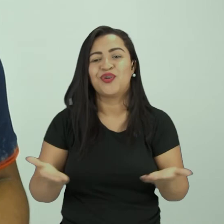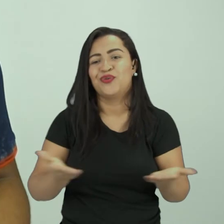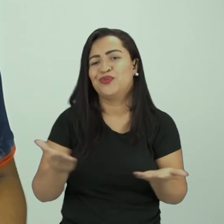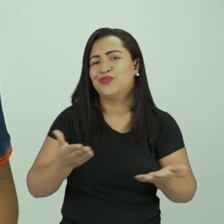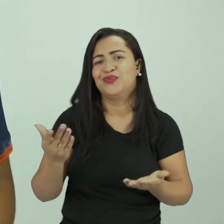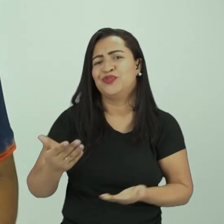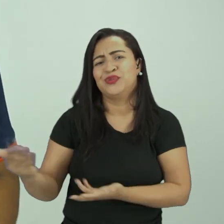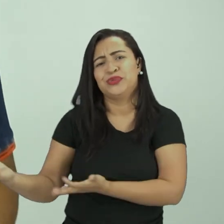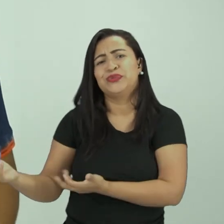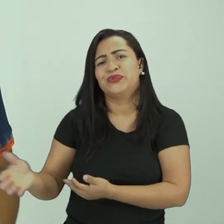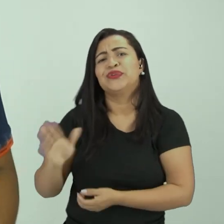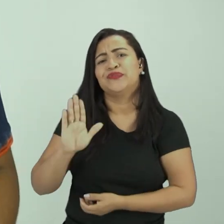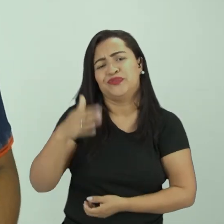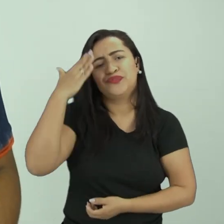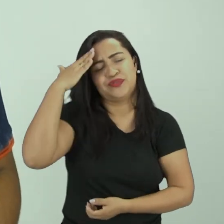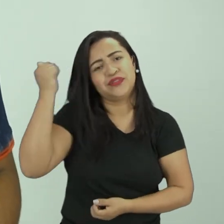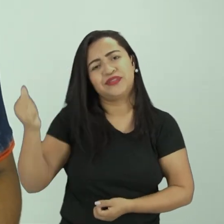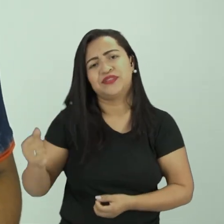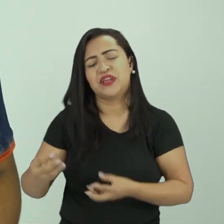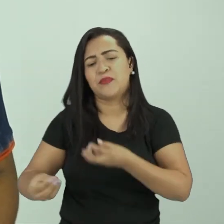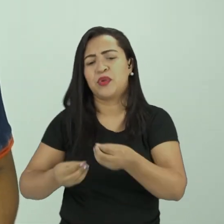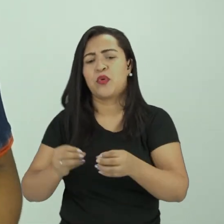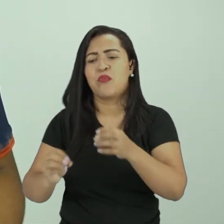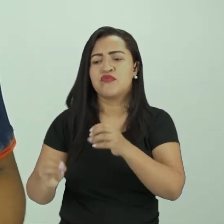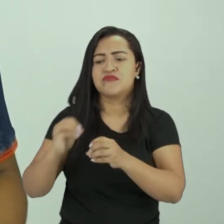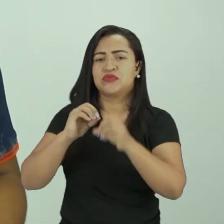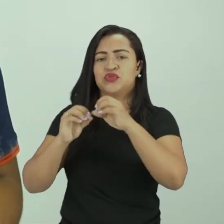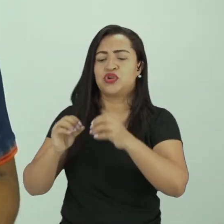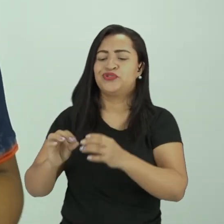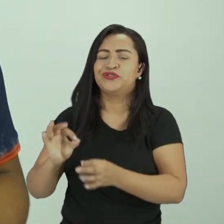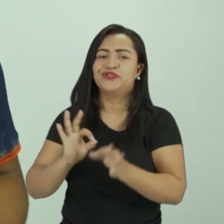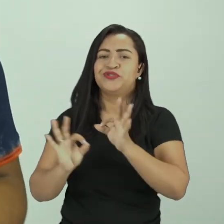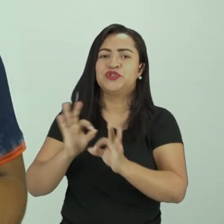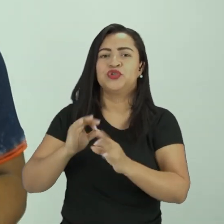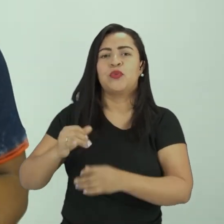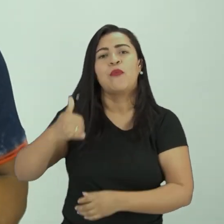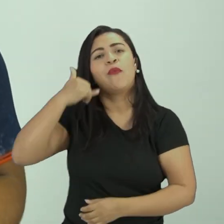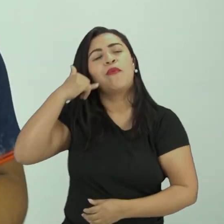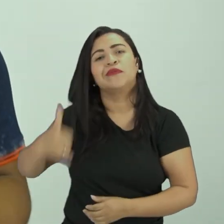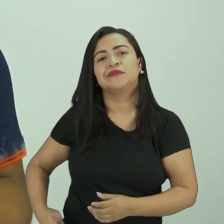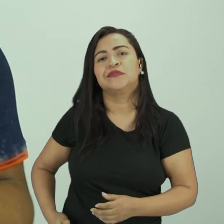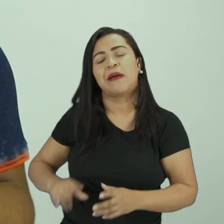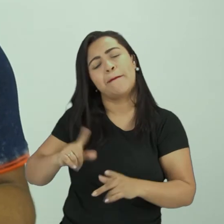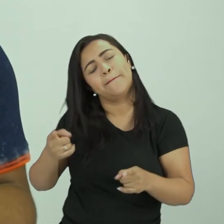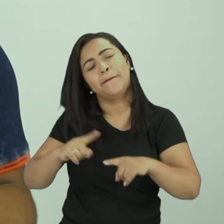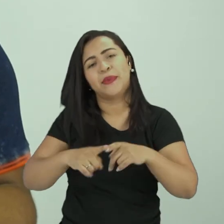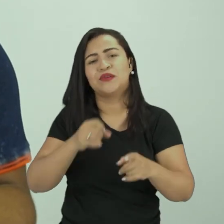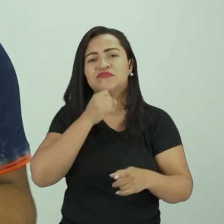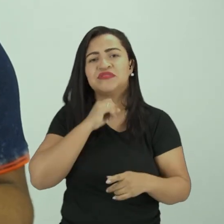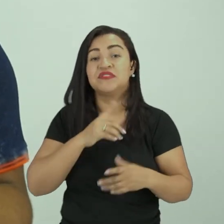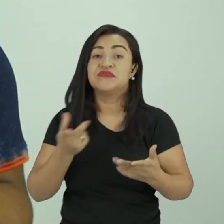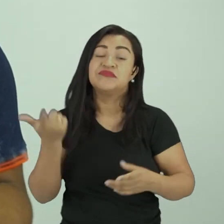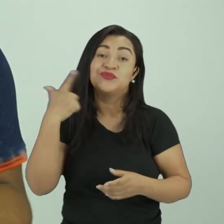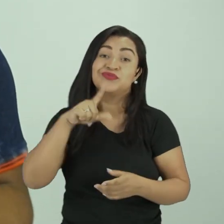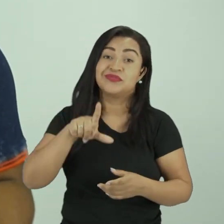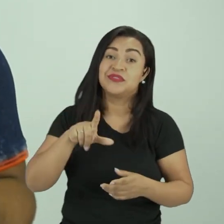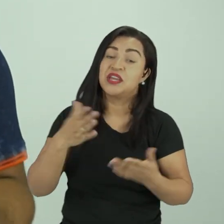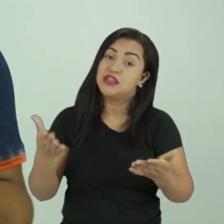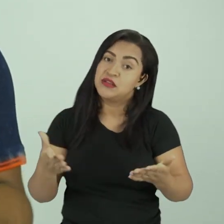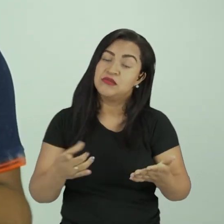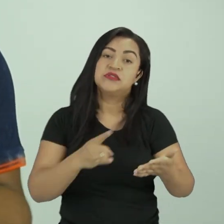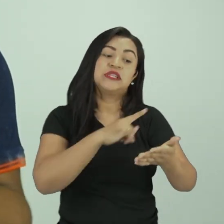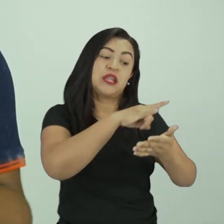jovens sempre sabem já como se monta um celular, mas as pessoas mais velhas elas não conseguem. Aí vem lá um texto instruindo